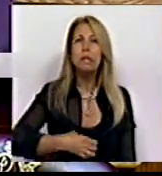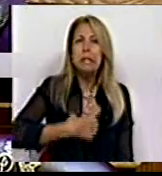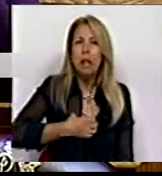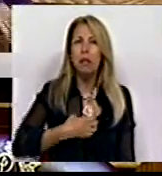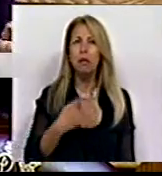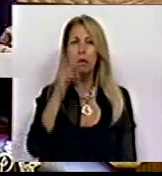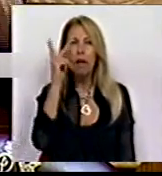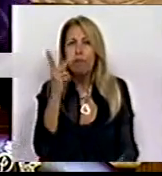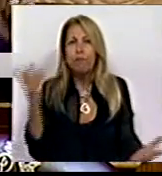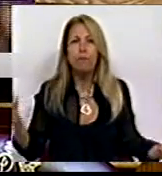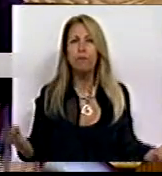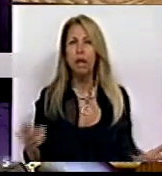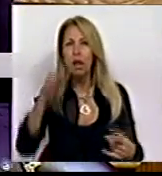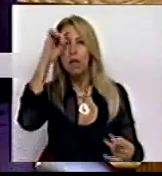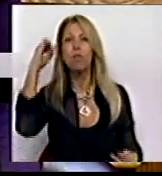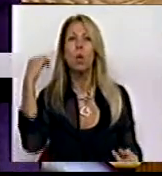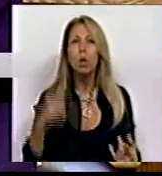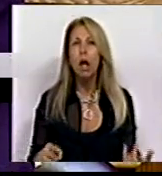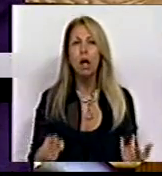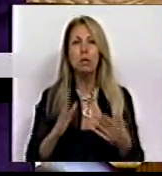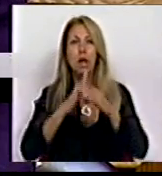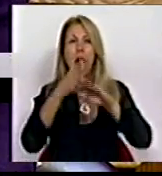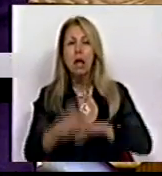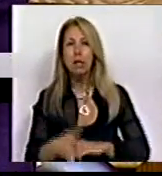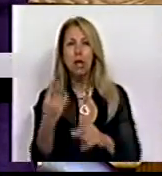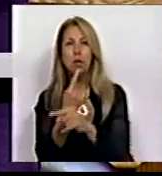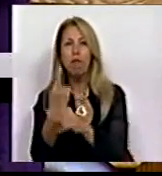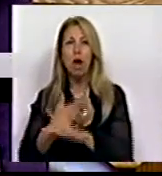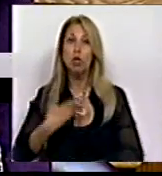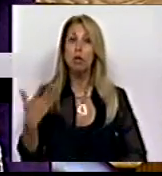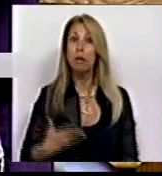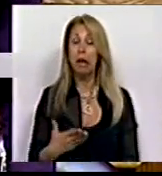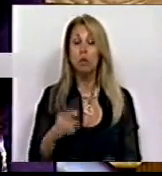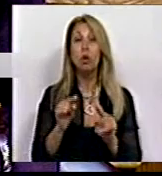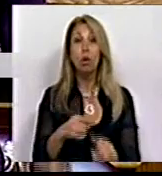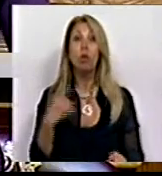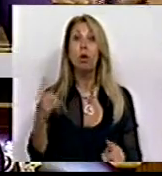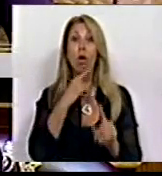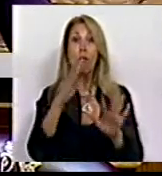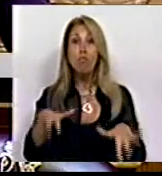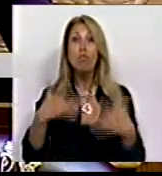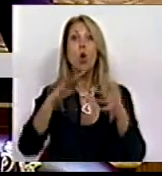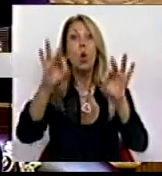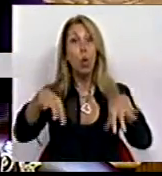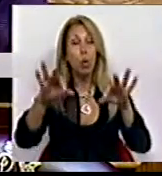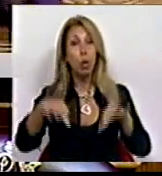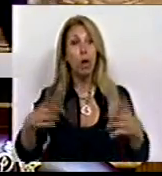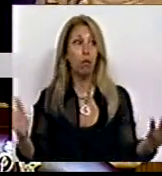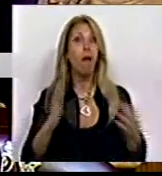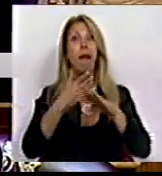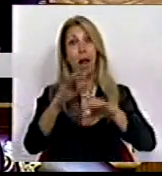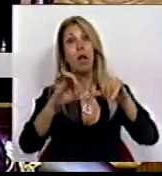nas suas dificuldades em aceder a um conjunto de direitos. E aquilo que nós podemos concluir é que é uma intervenção que tem